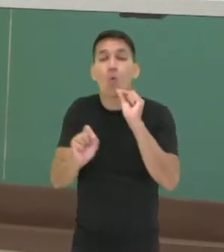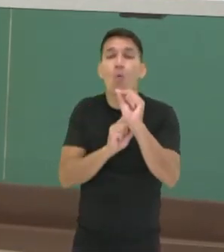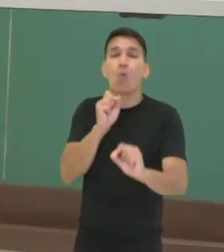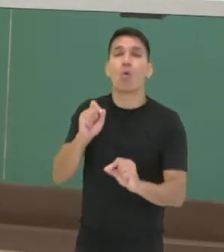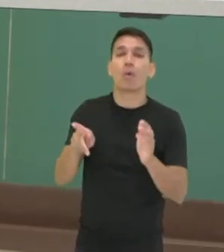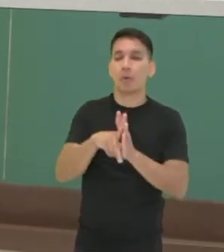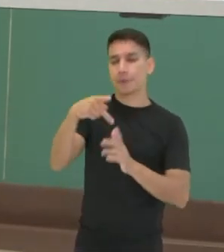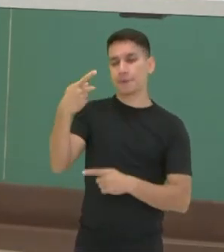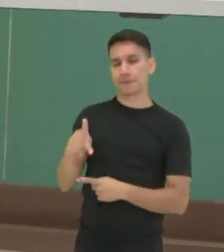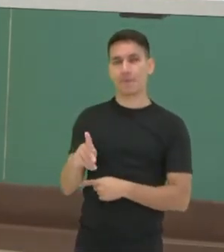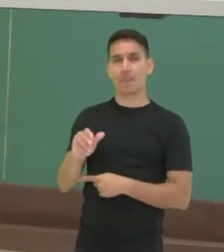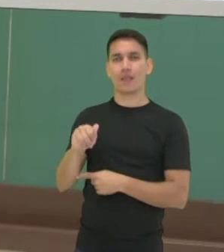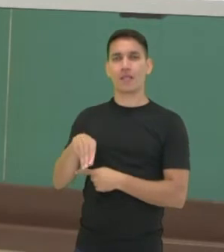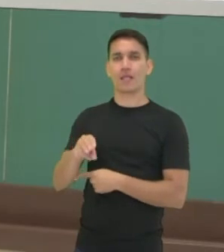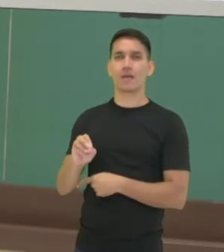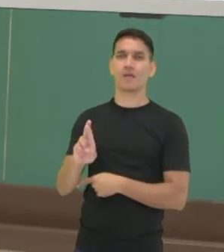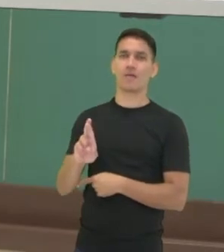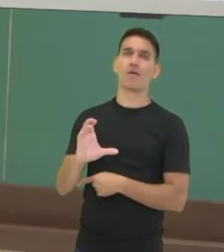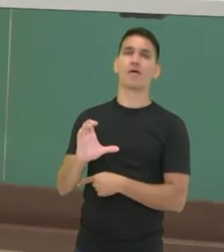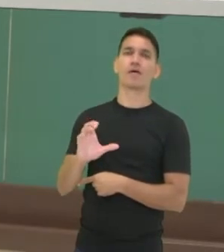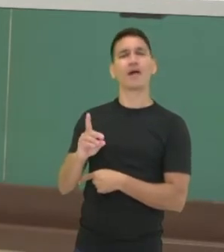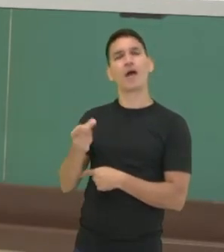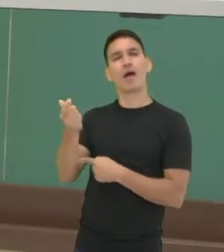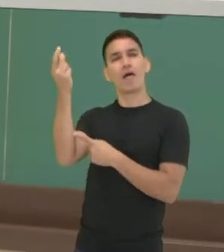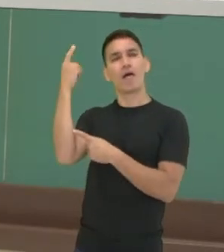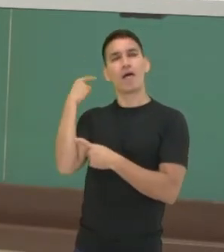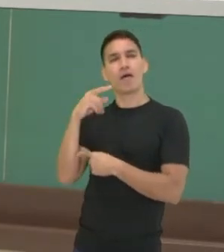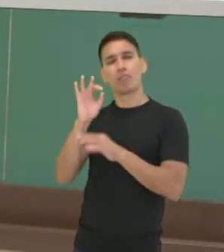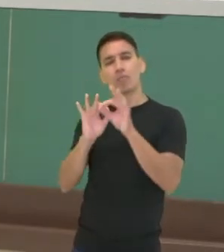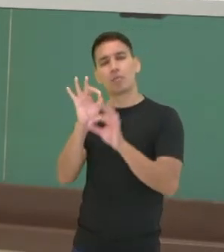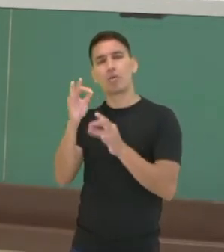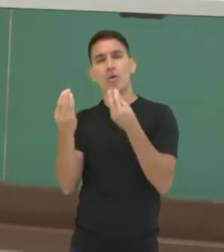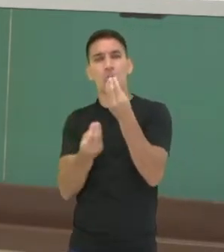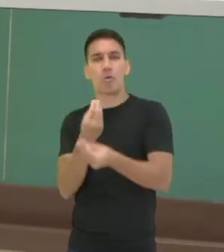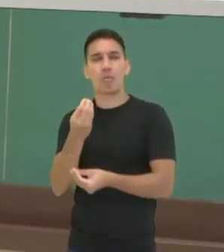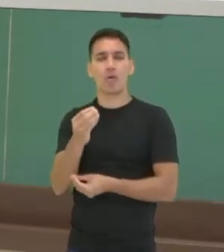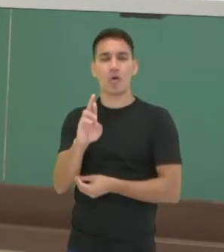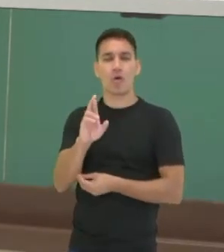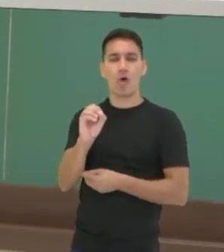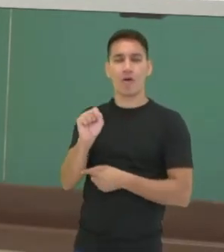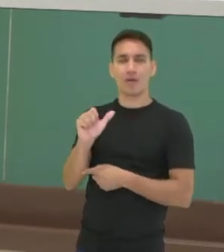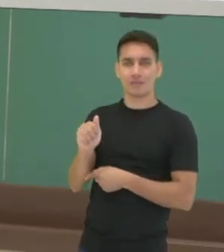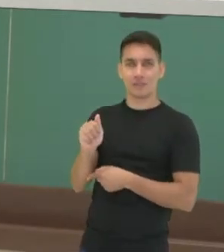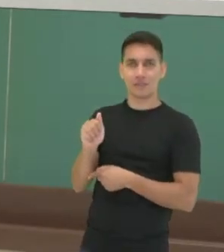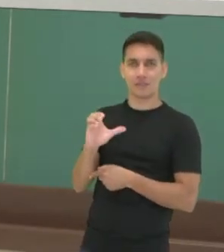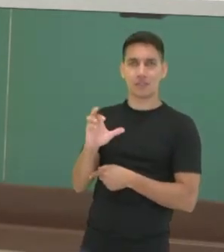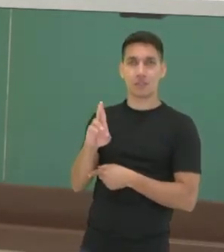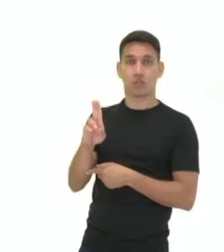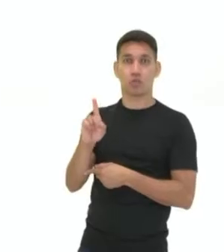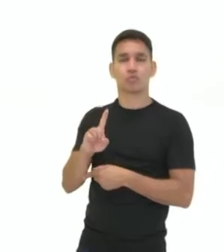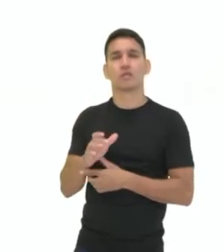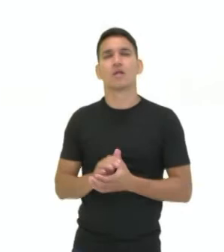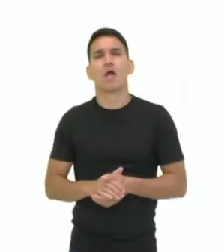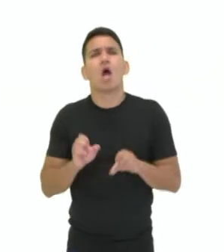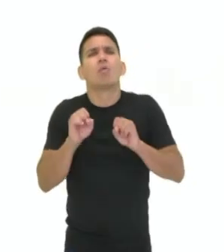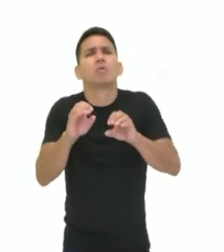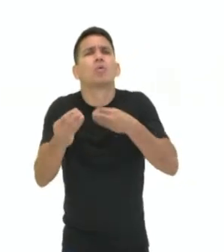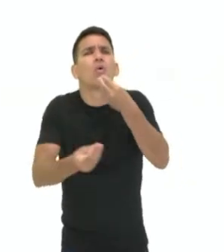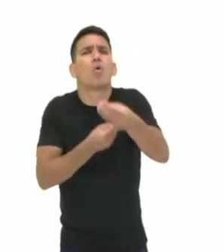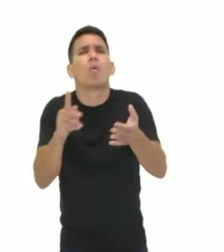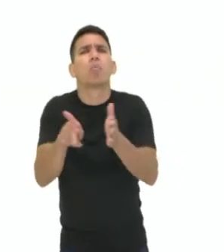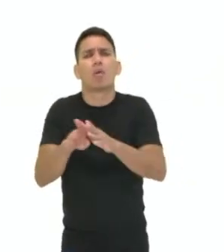da AMORC, Antiga e Mística Ordem Rosa Cruz. Os ensinamentos dos Rosa Cruzes são baseados em